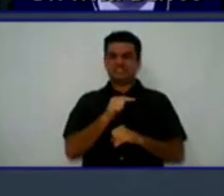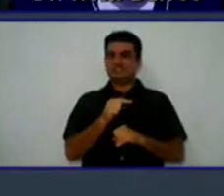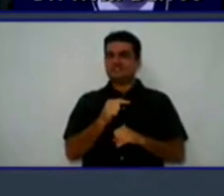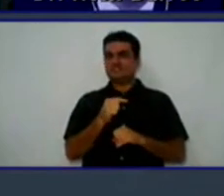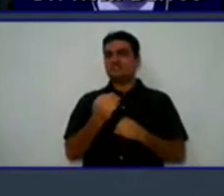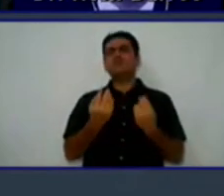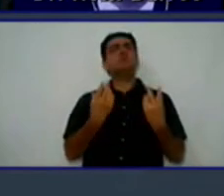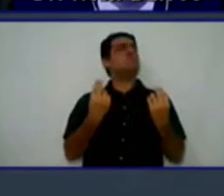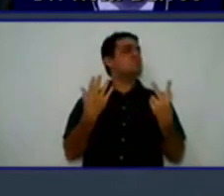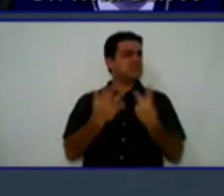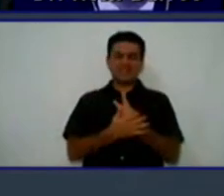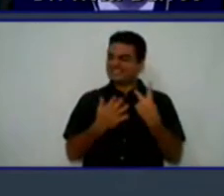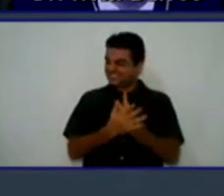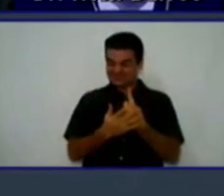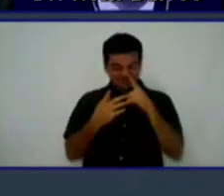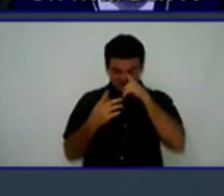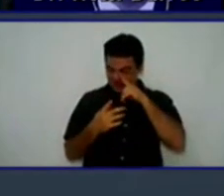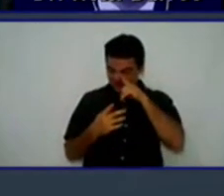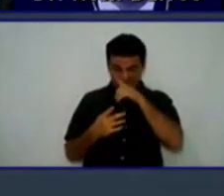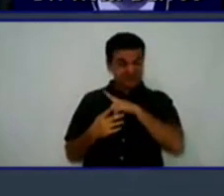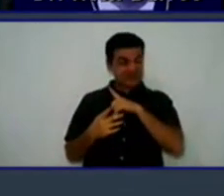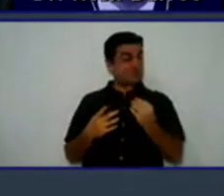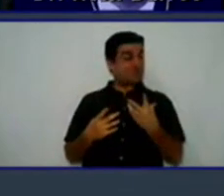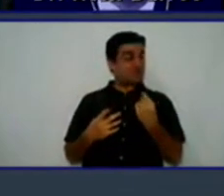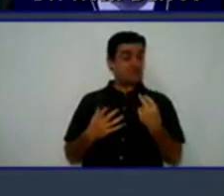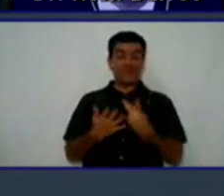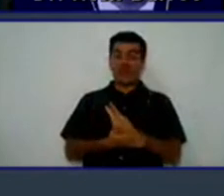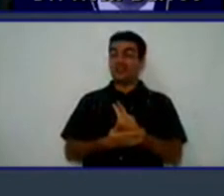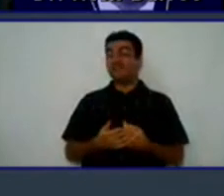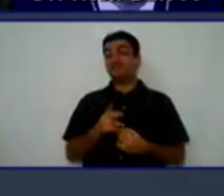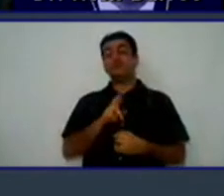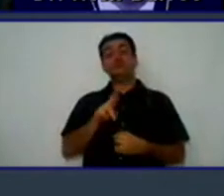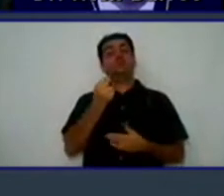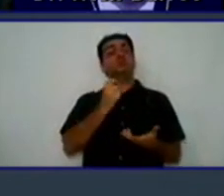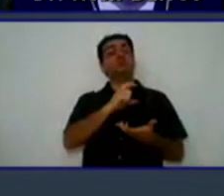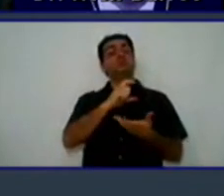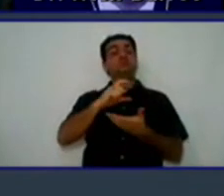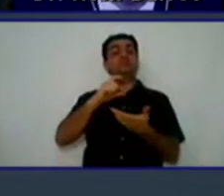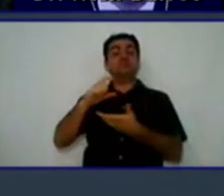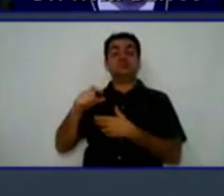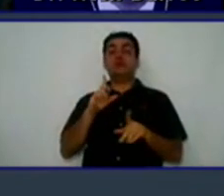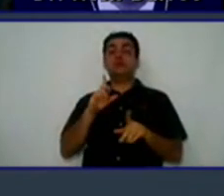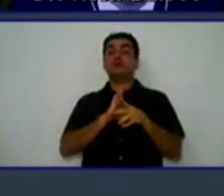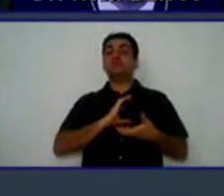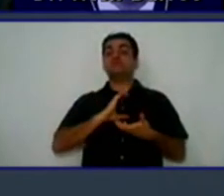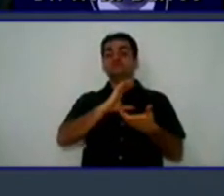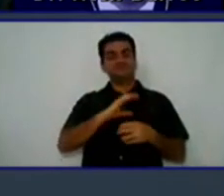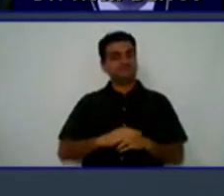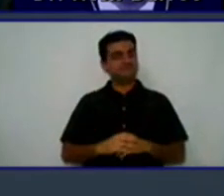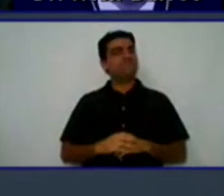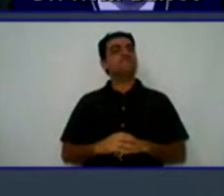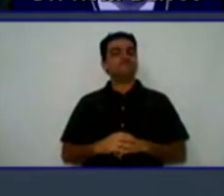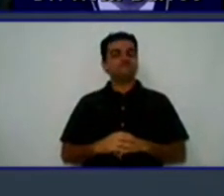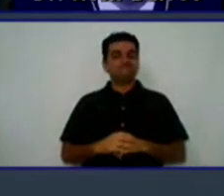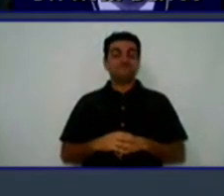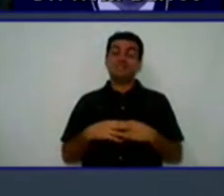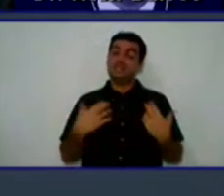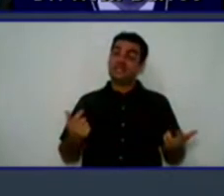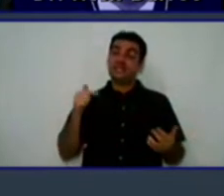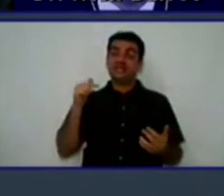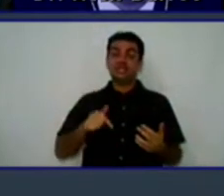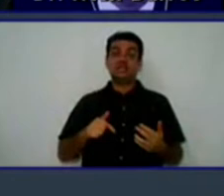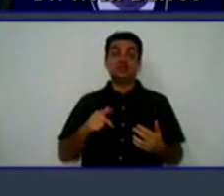de irregularidades graves na aplicação do recurso público do fundo partidário. E é isso que o país